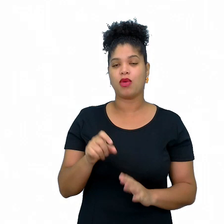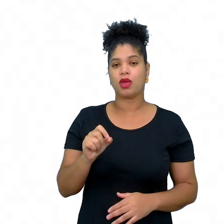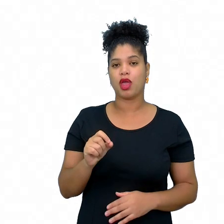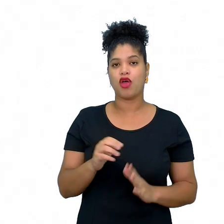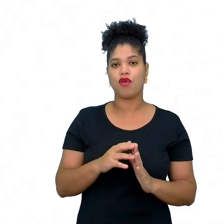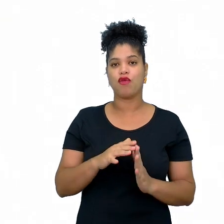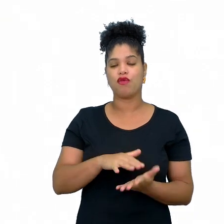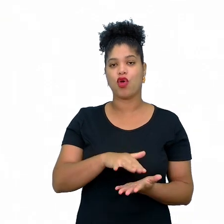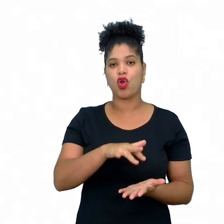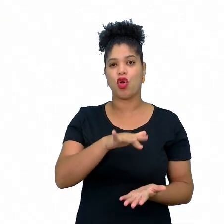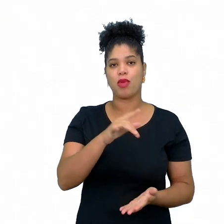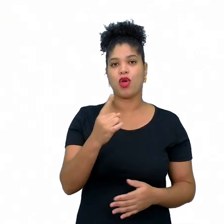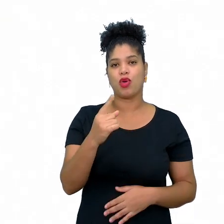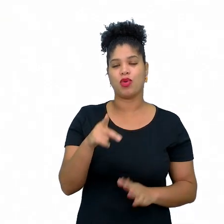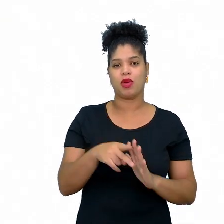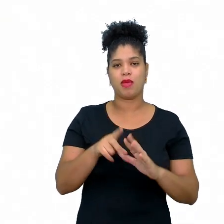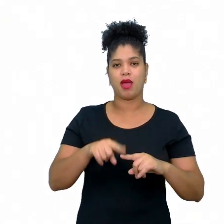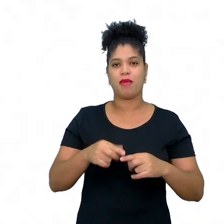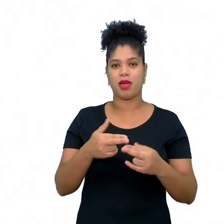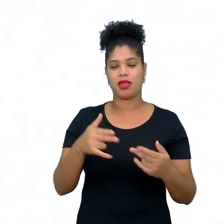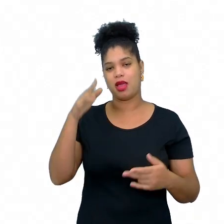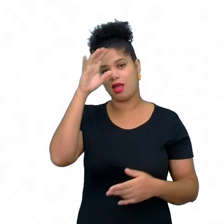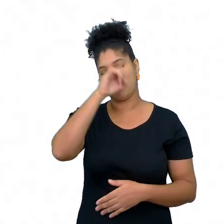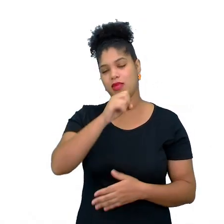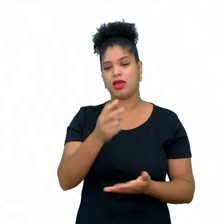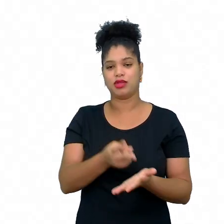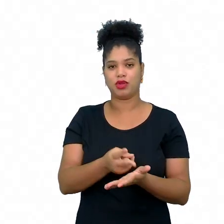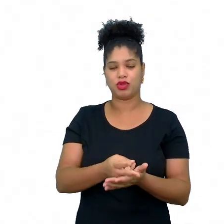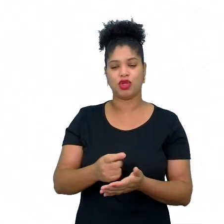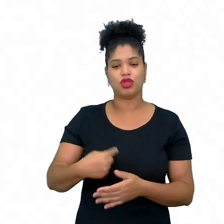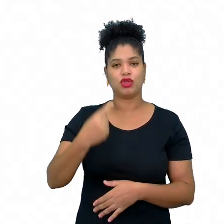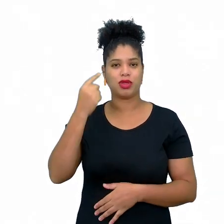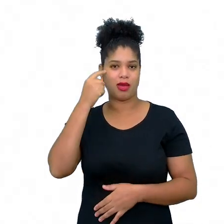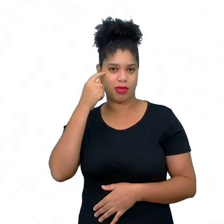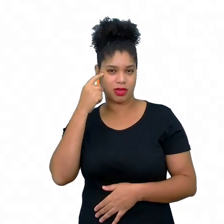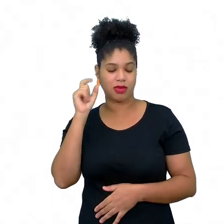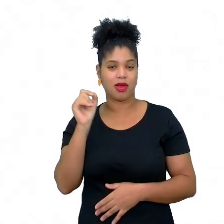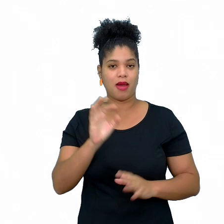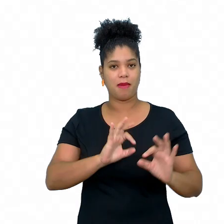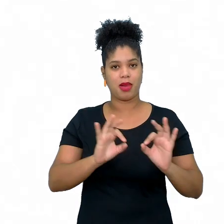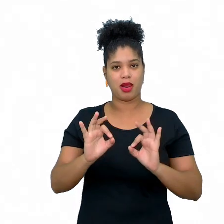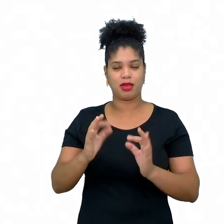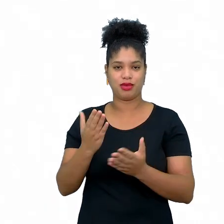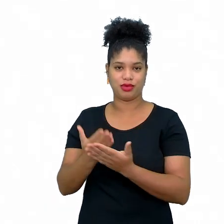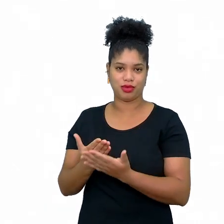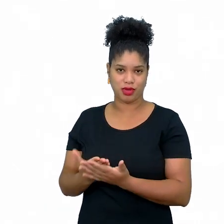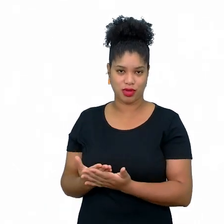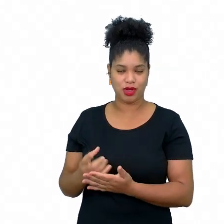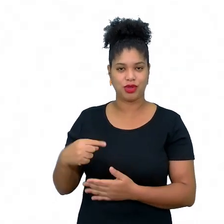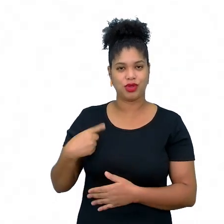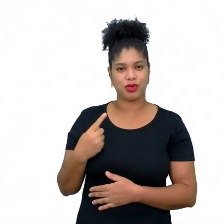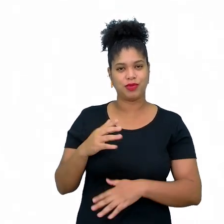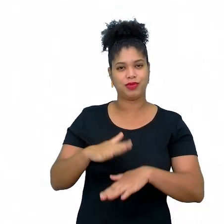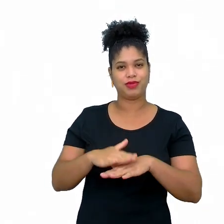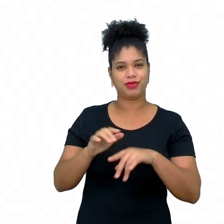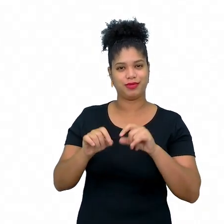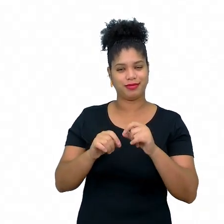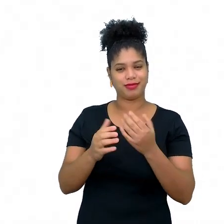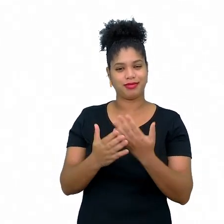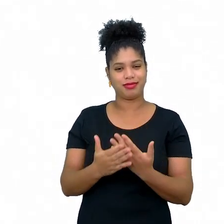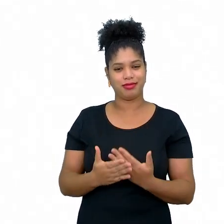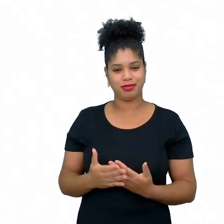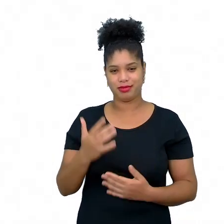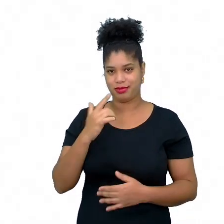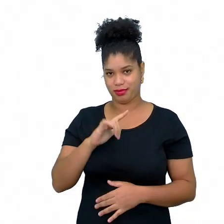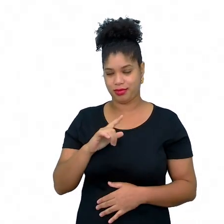material Aprender Sempre, nós pensamos, né, nesse plano de aula. O que nós podemos caminhar para esse plano de aula?